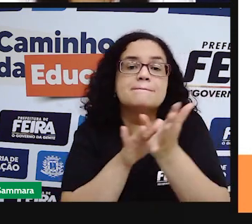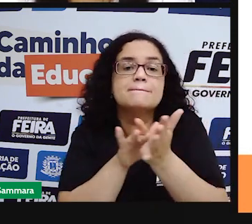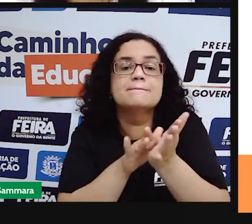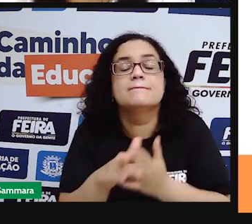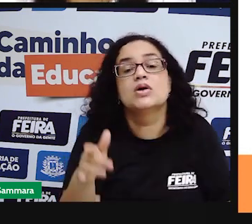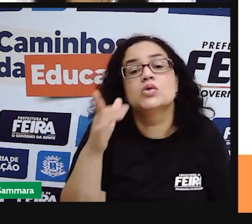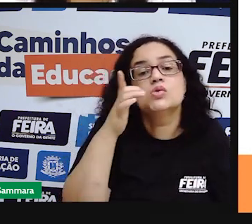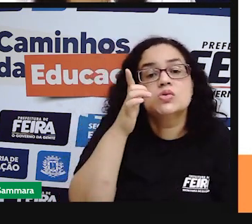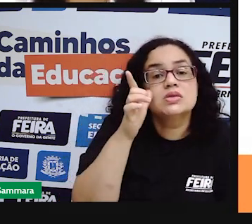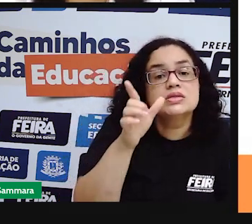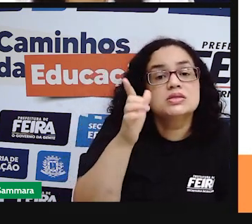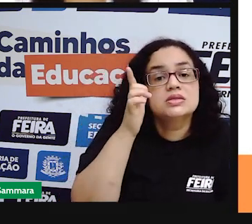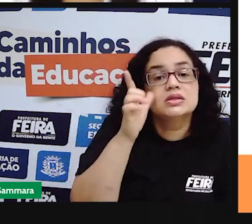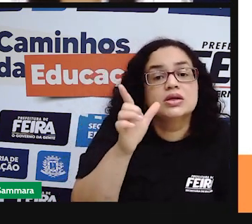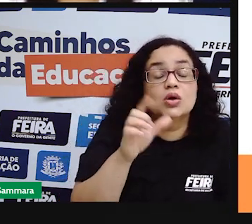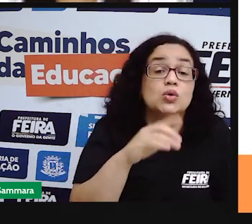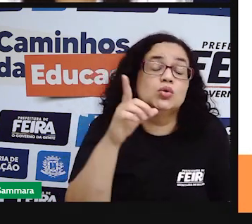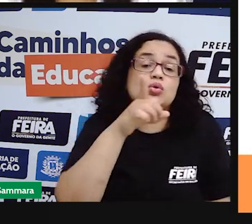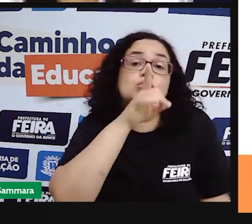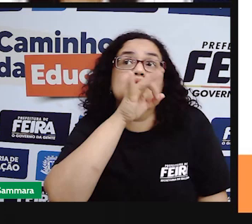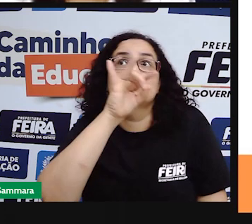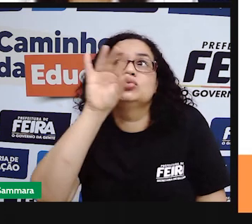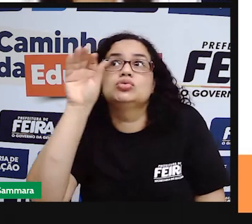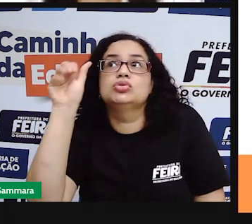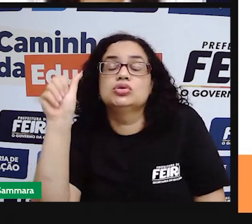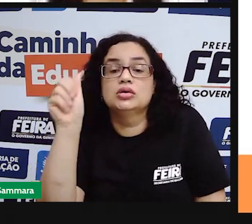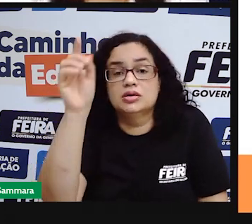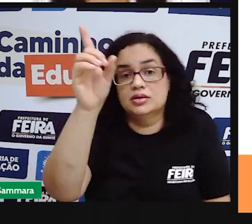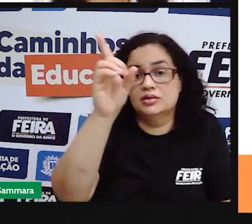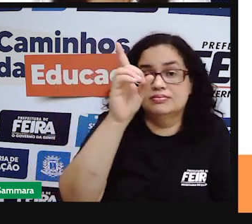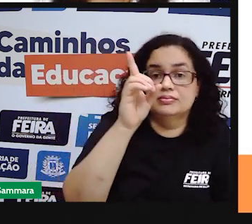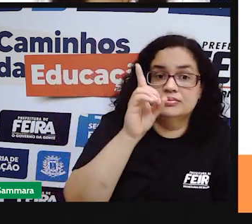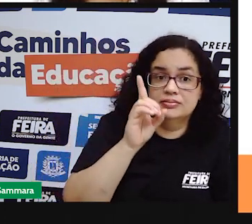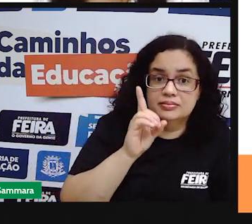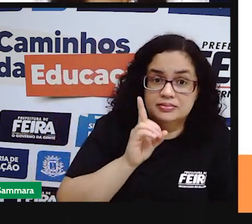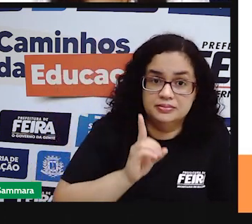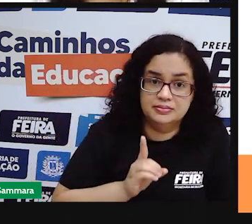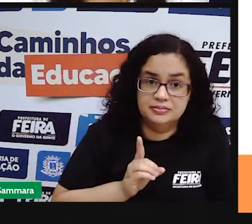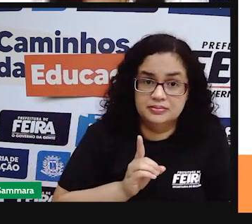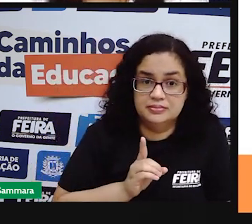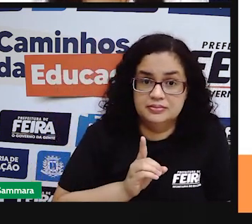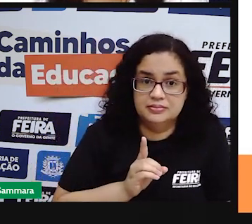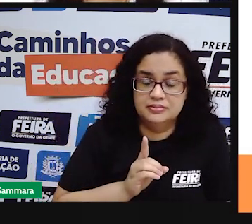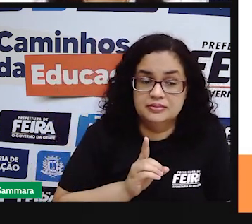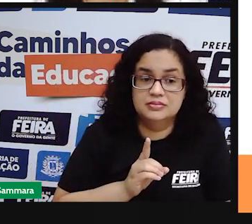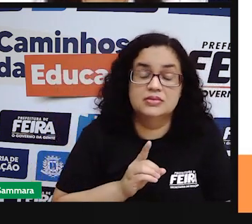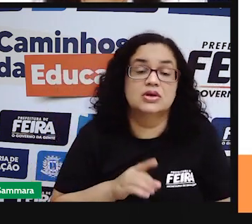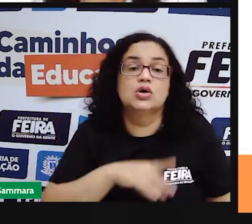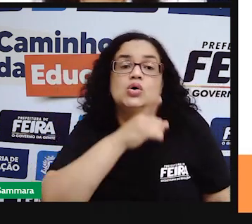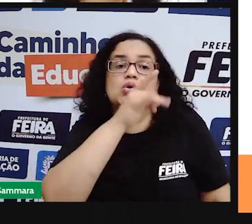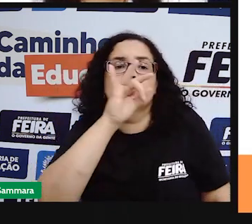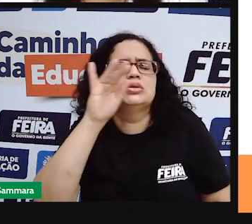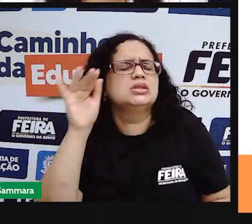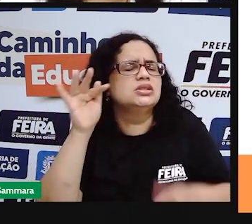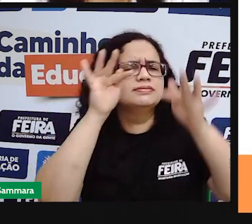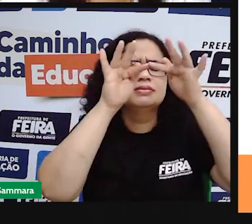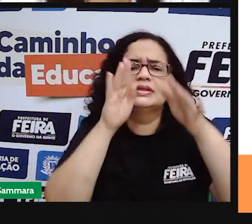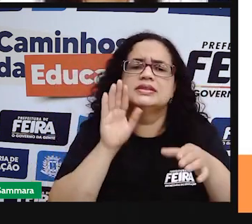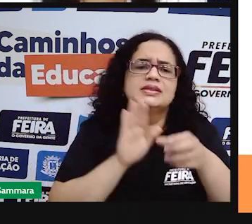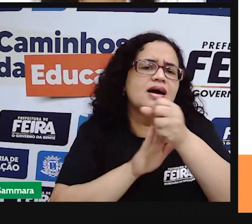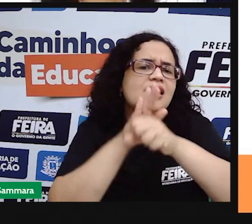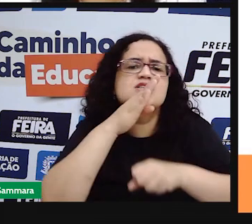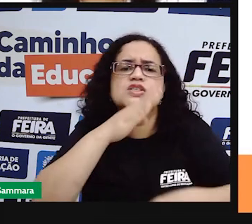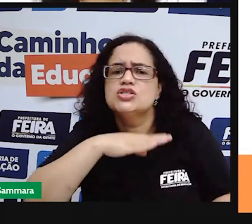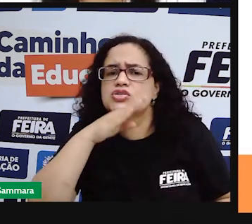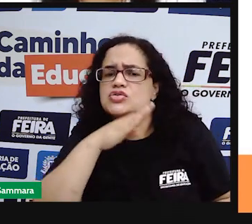identificar quando o dia está chegando, quando o dia ainda está o dia está finalizando, né, em